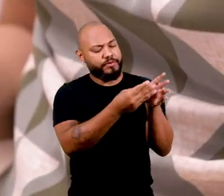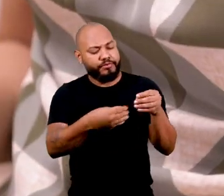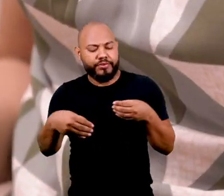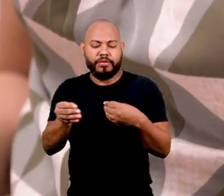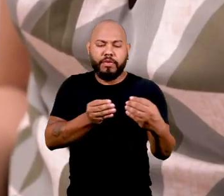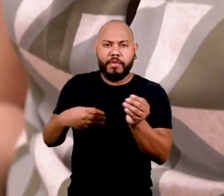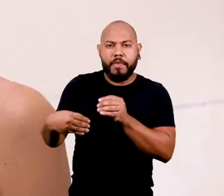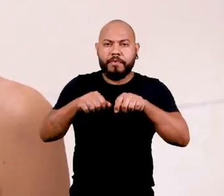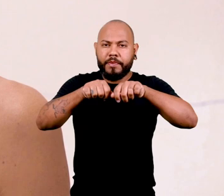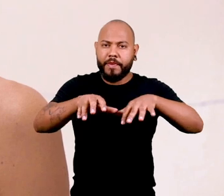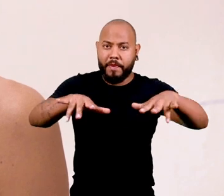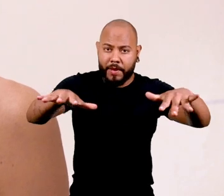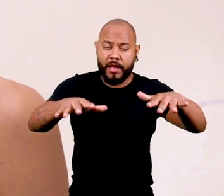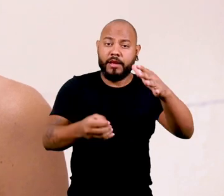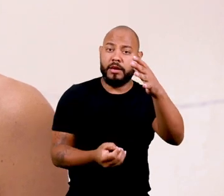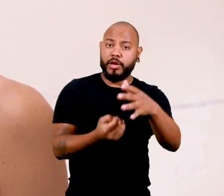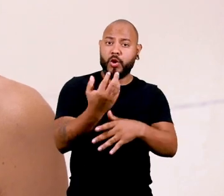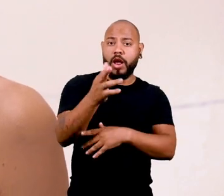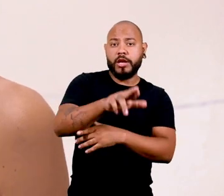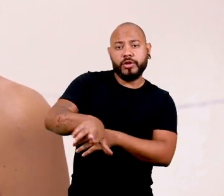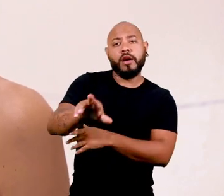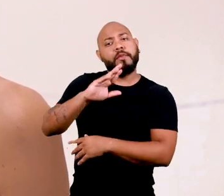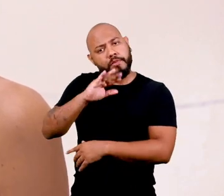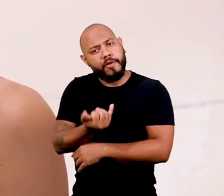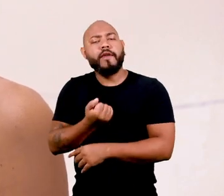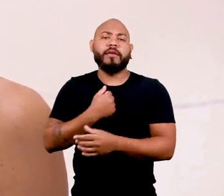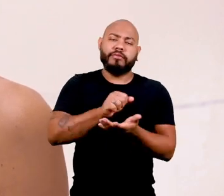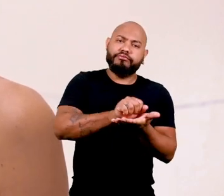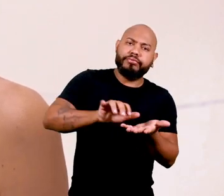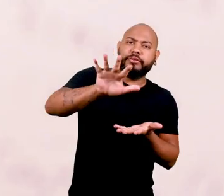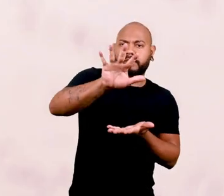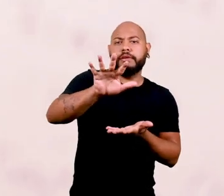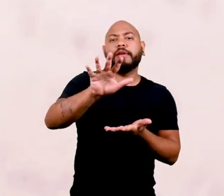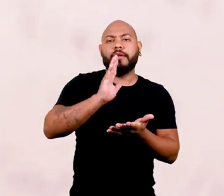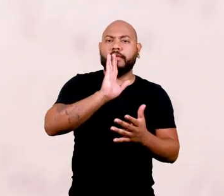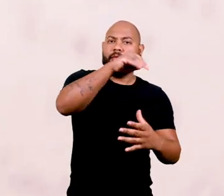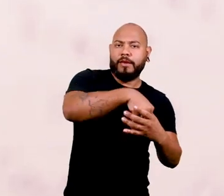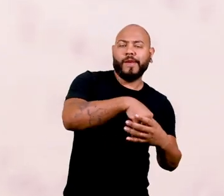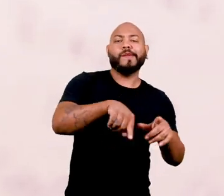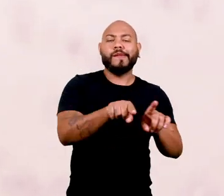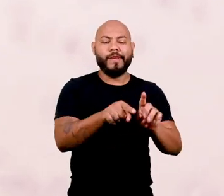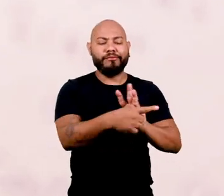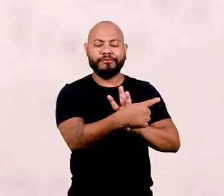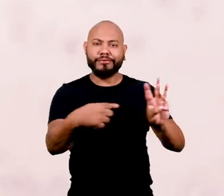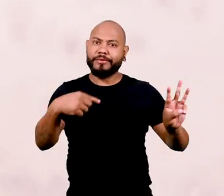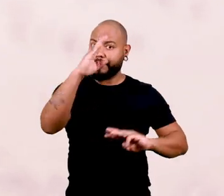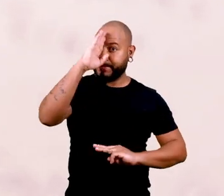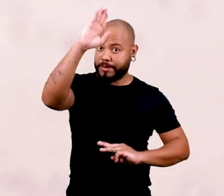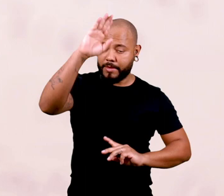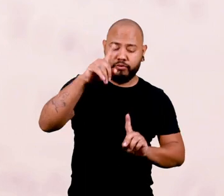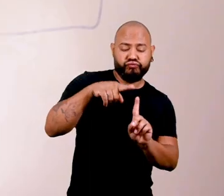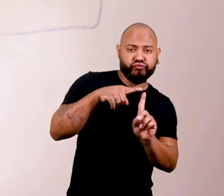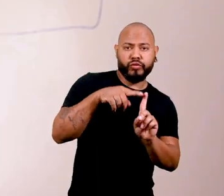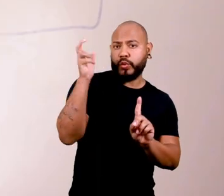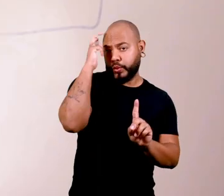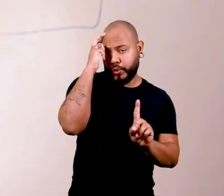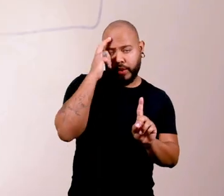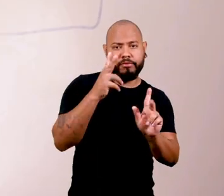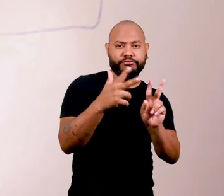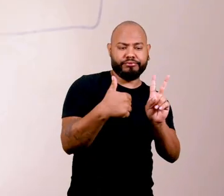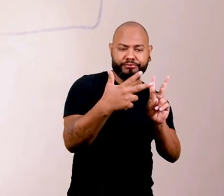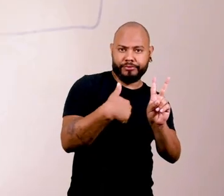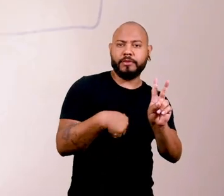criadas religiões cristãs que usam a ayahuasca como sacramento, que misturam então elementos da cultura